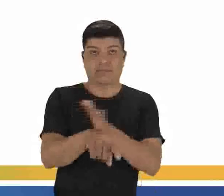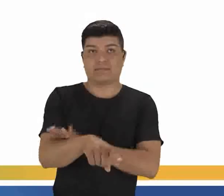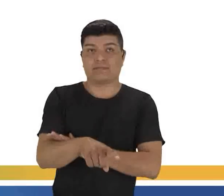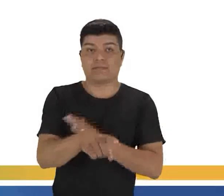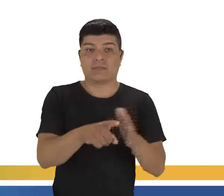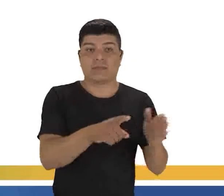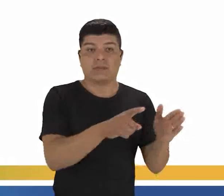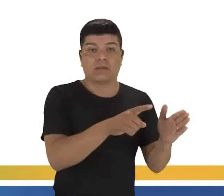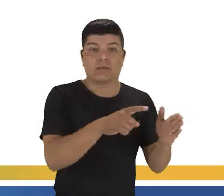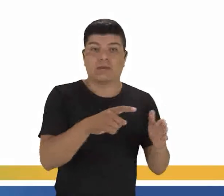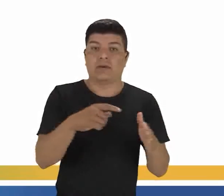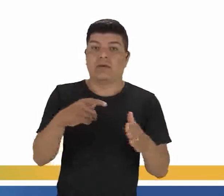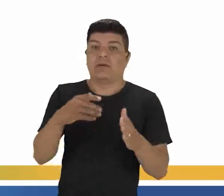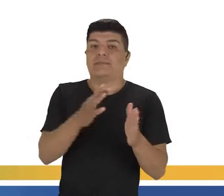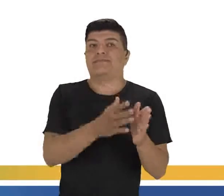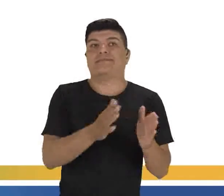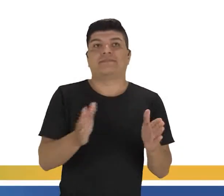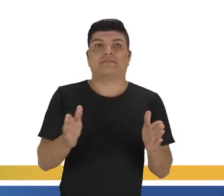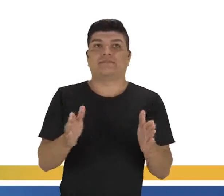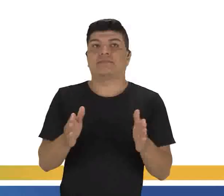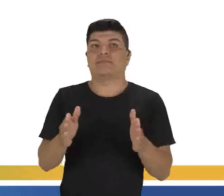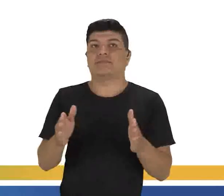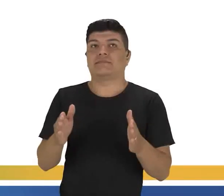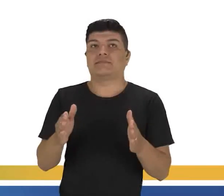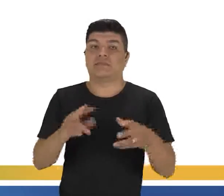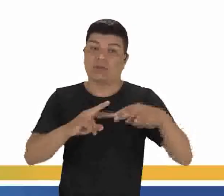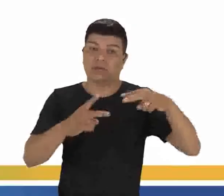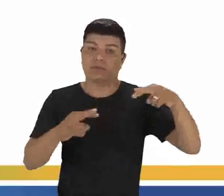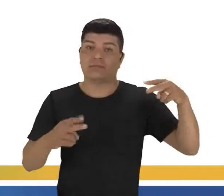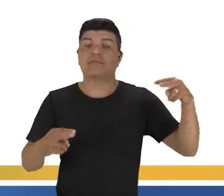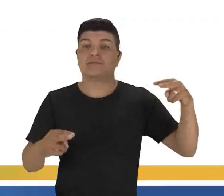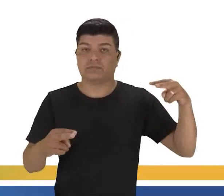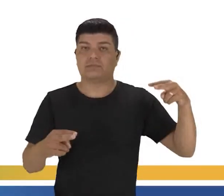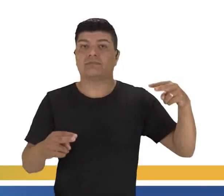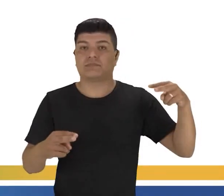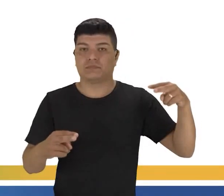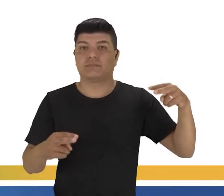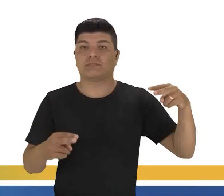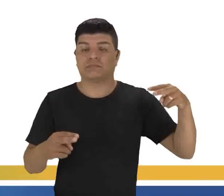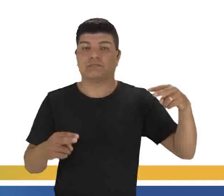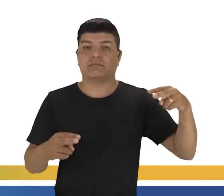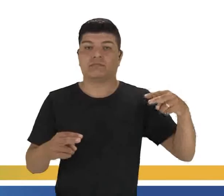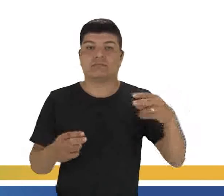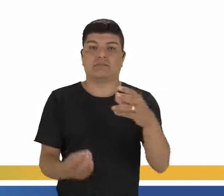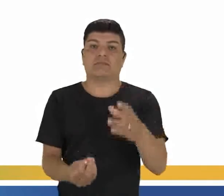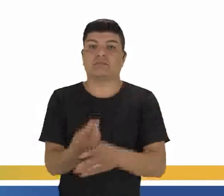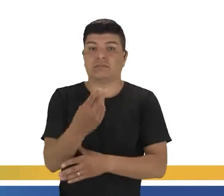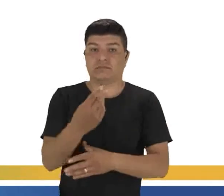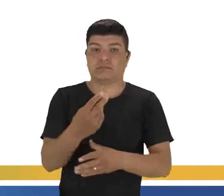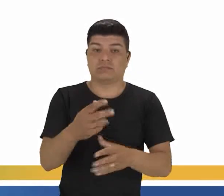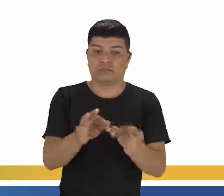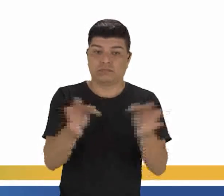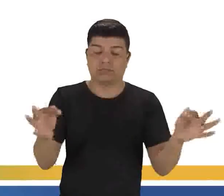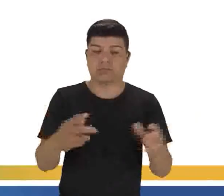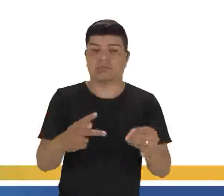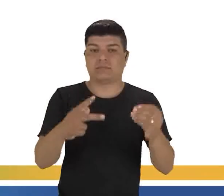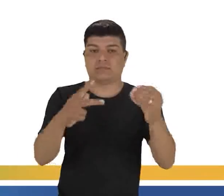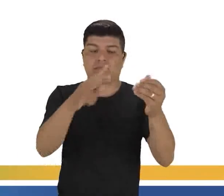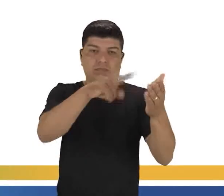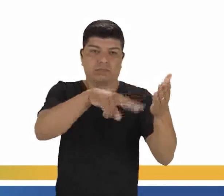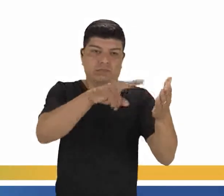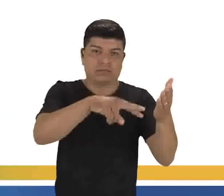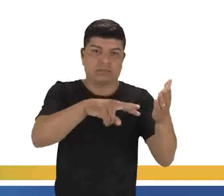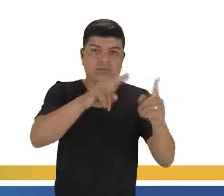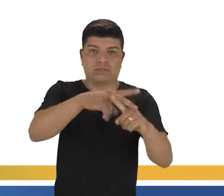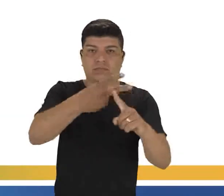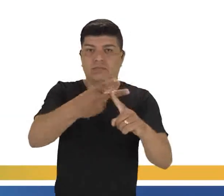durante o processo de tradução do código genético, né, promoverá a síntese da proteína através da leitura das trincas da